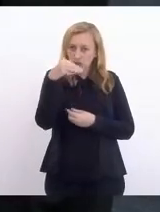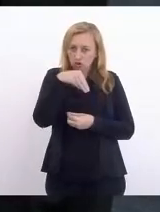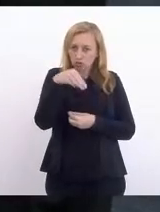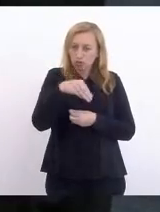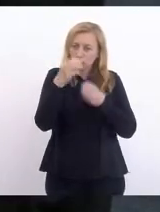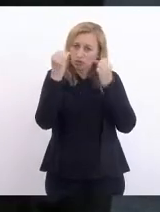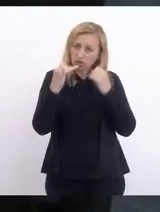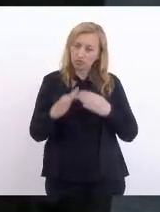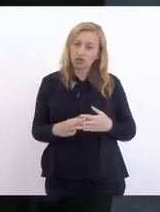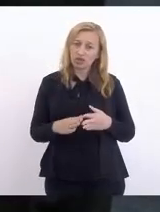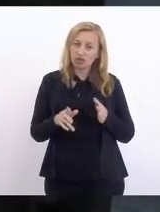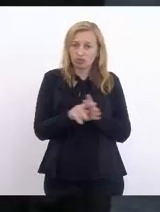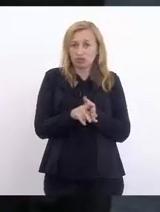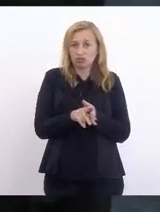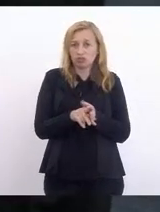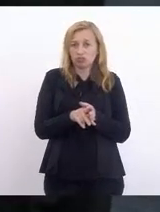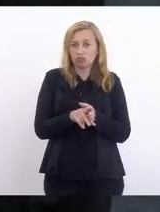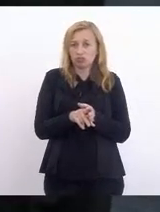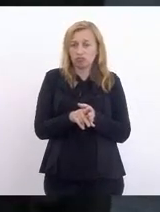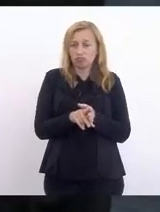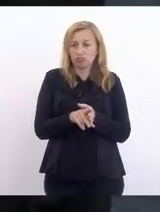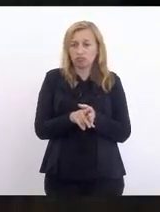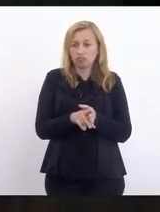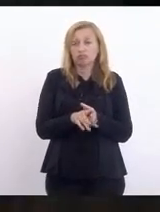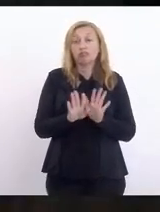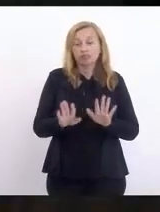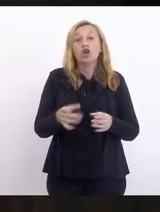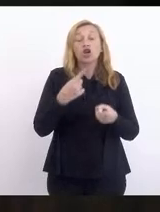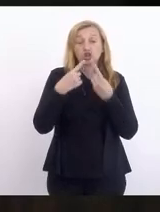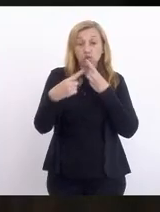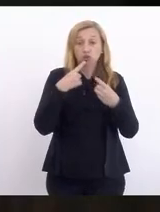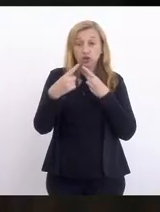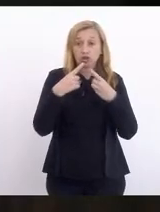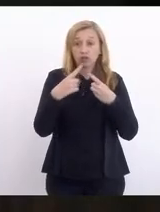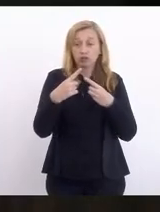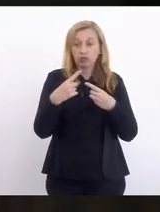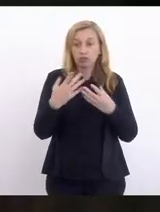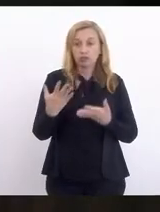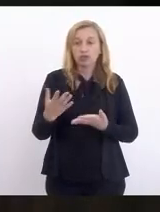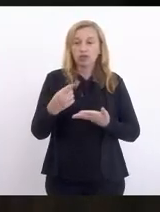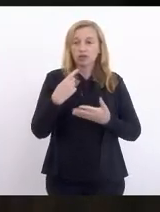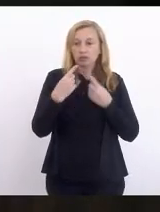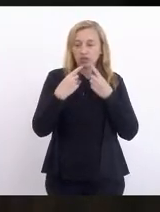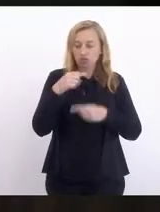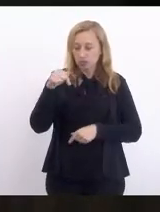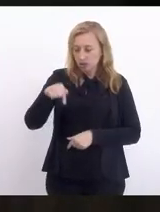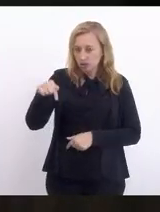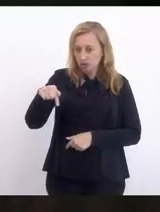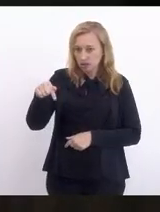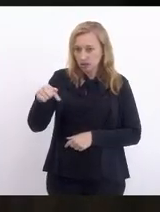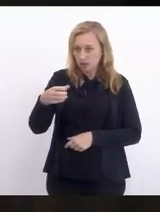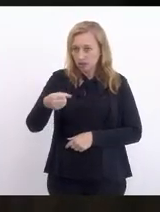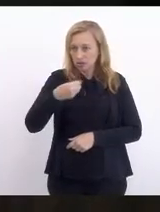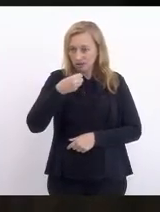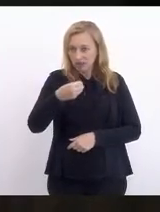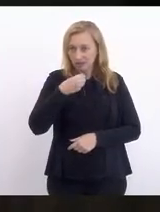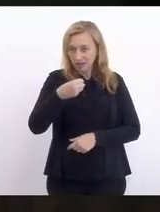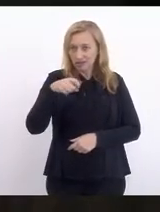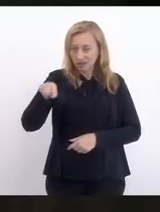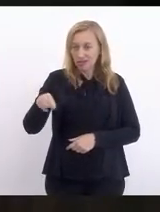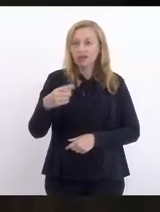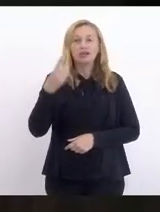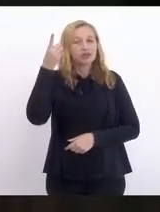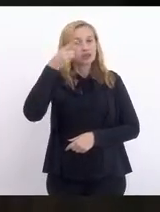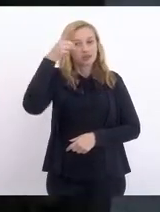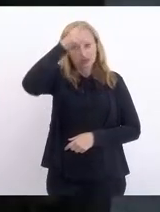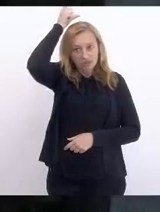minutos para me explicar esse trajada com os pareceres emitidos em discussão para discutir aqui do microfone microfone de a parte do